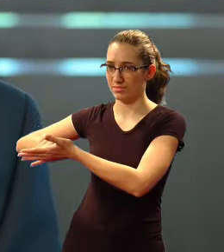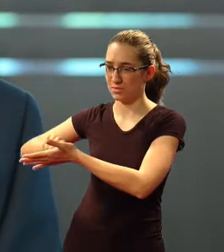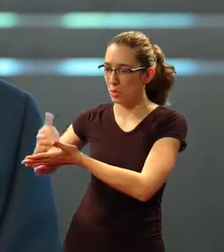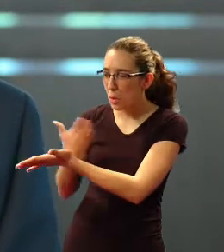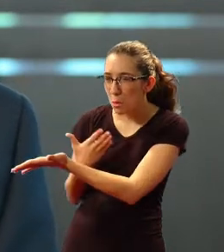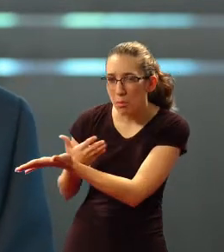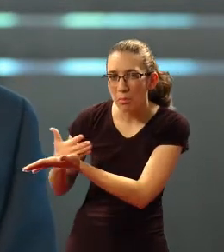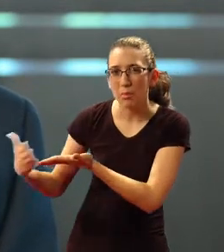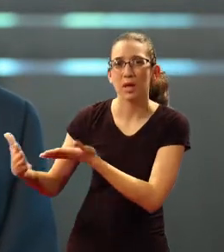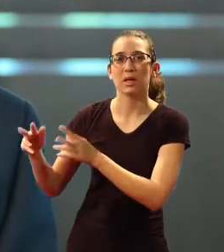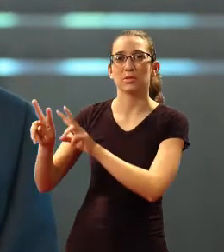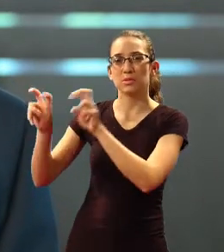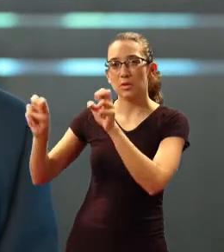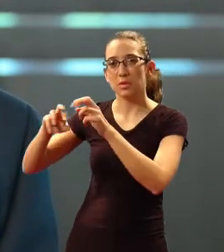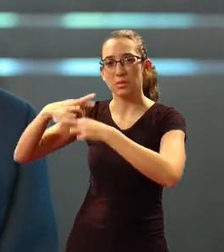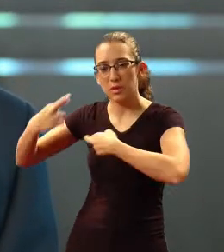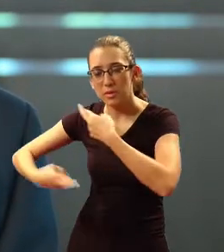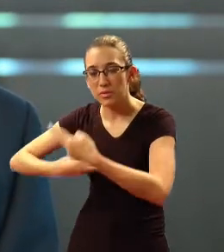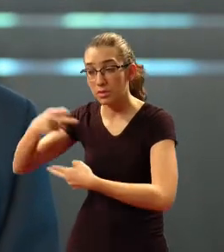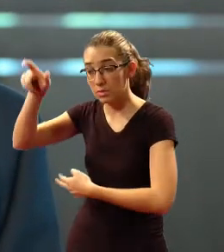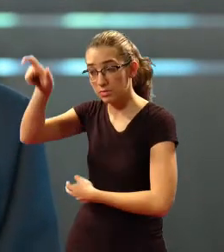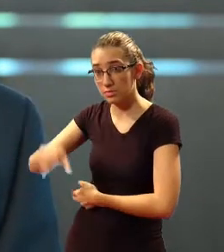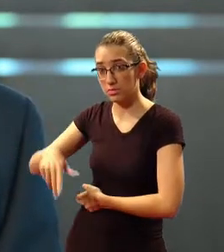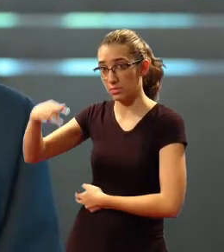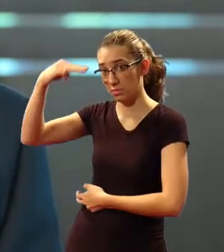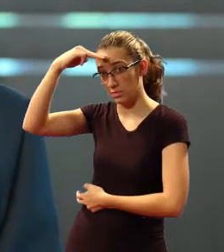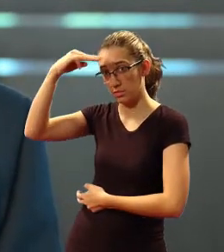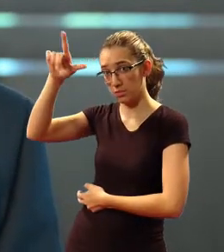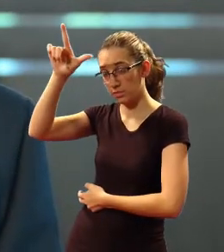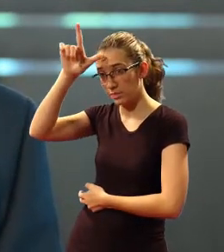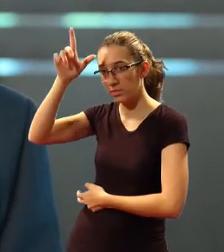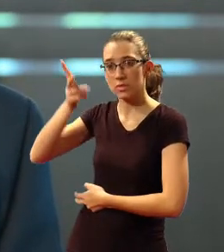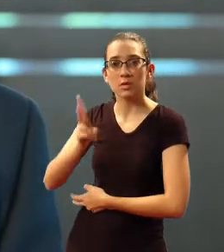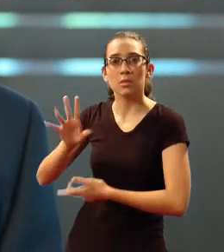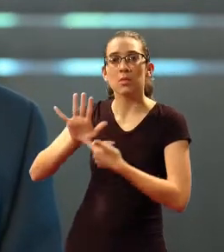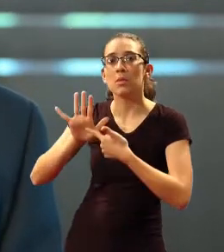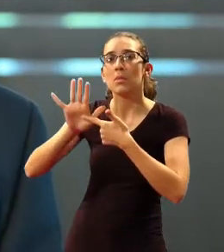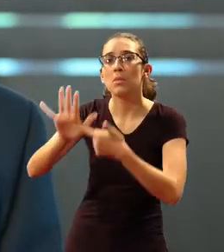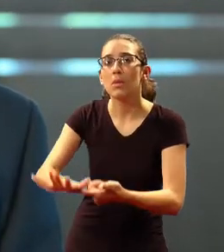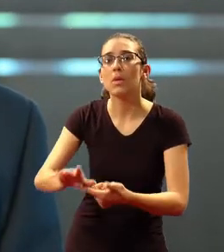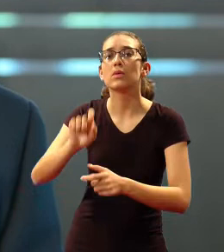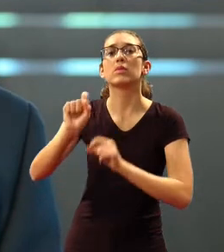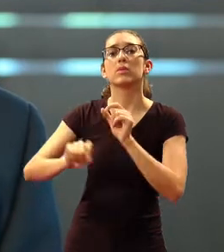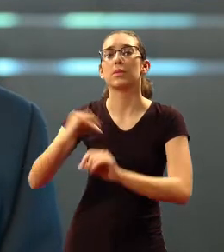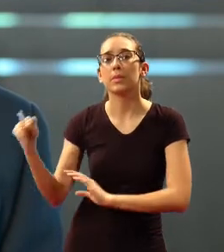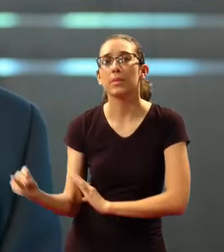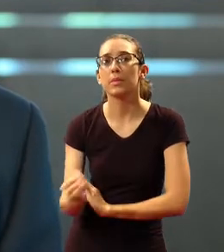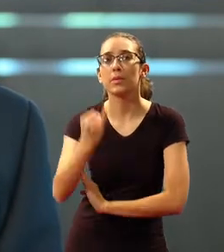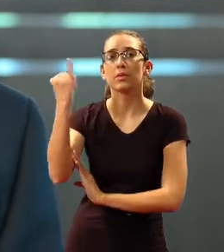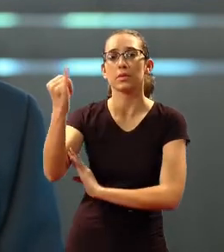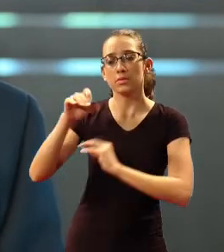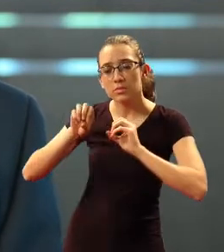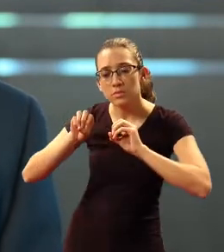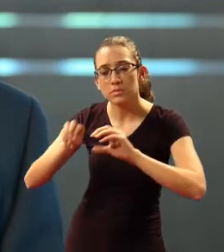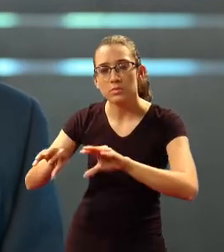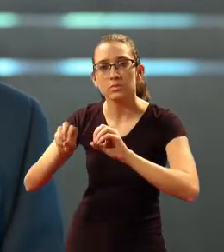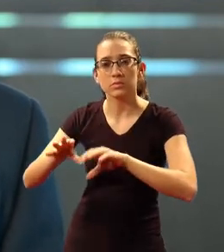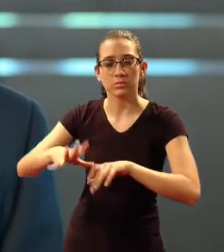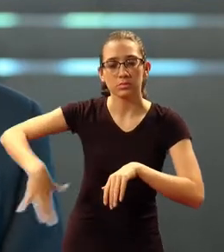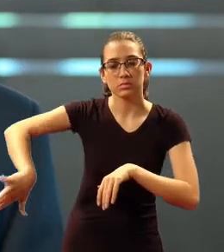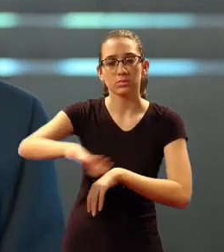primeiros escritos como reformador, Lutero passa a enfatizar a importância